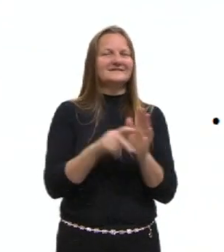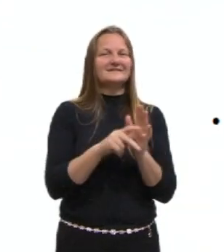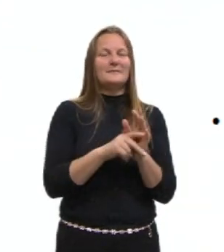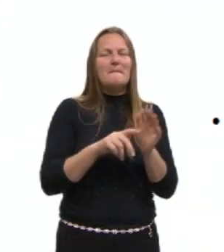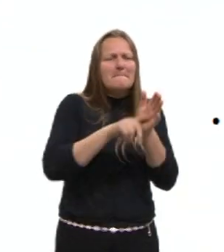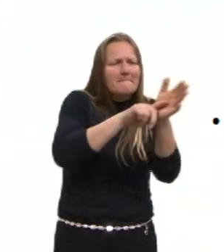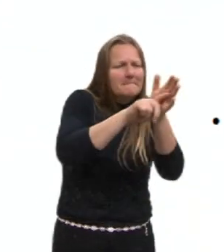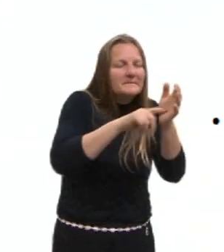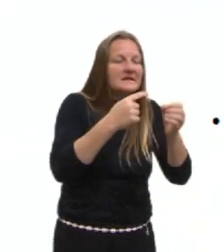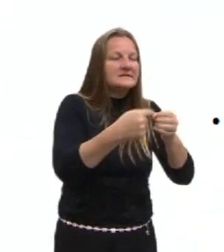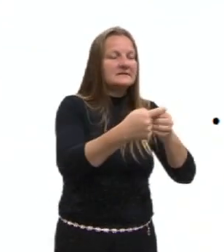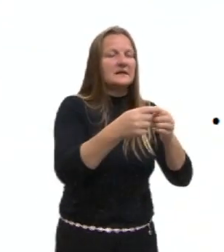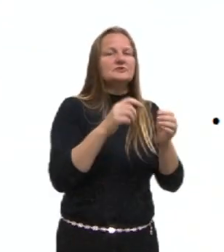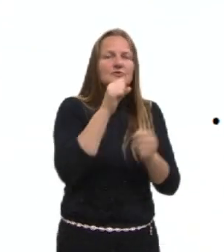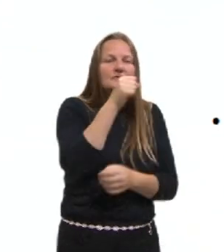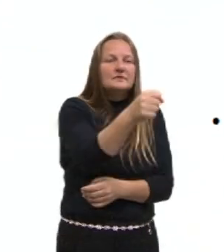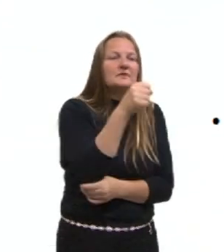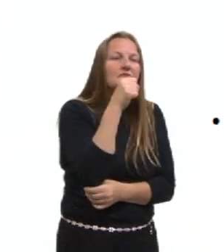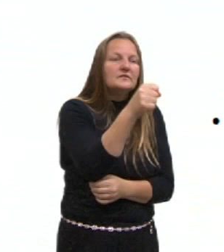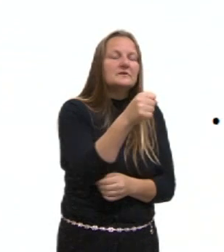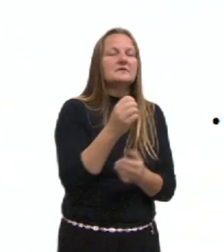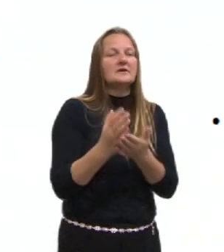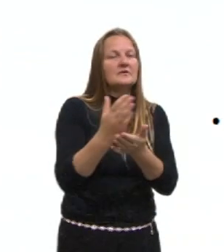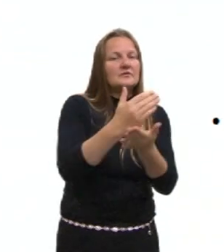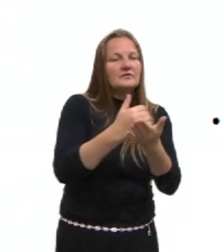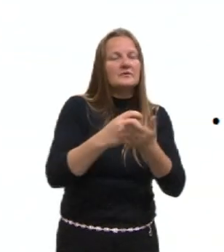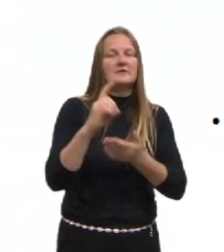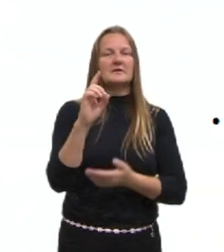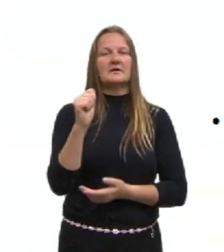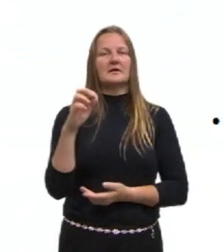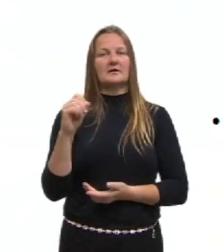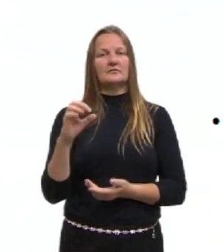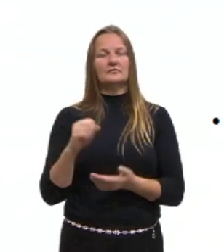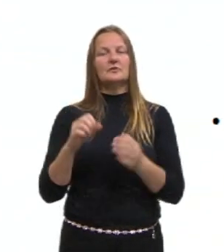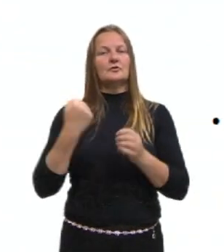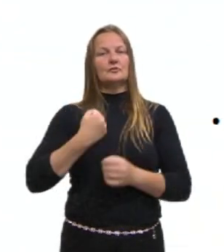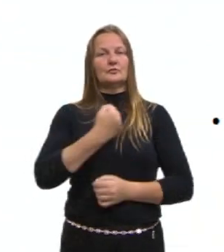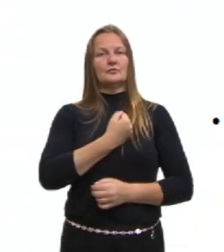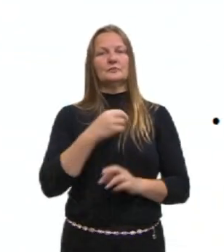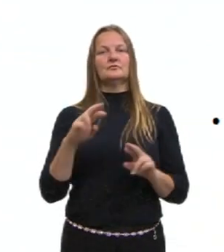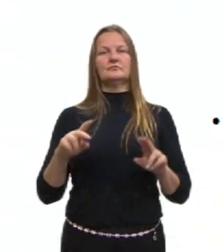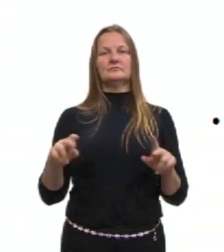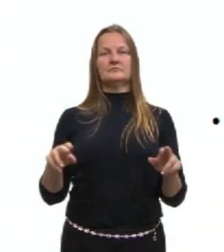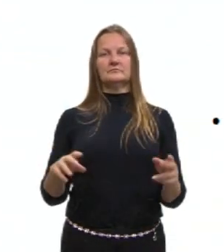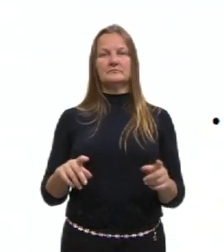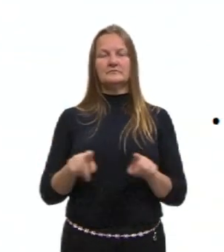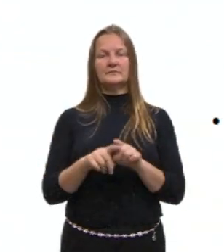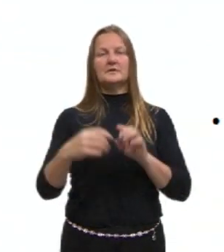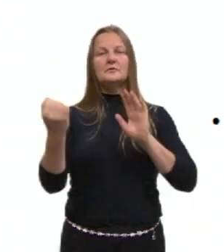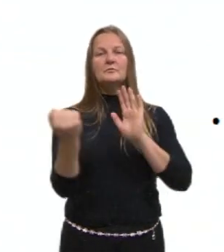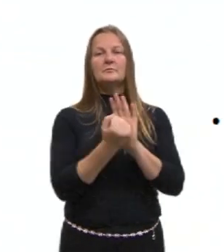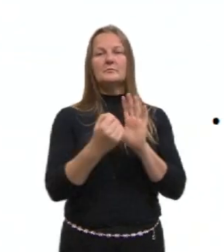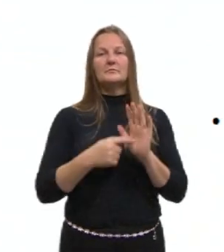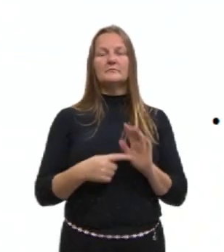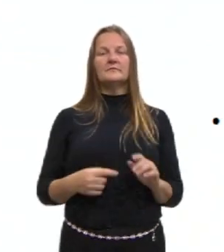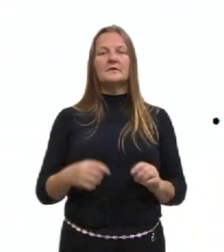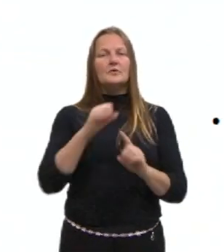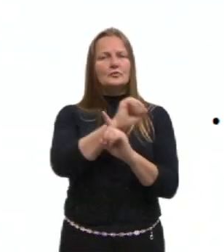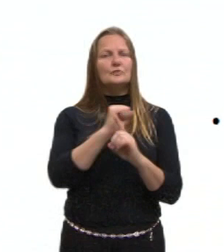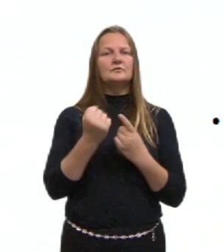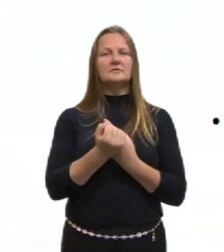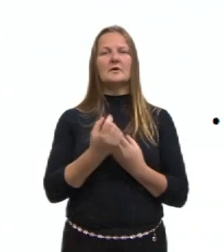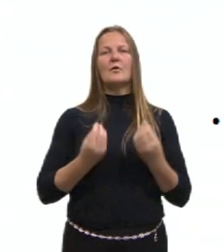é através de entrevistas, coleta de dados, aí números, né, é importante trazer números, impacto